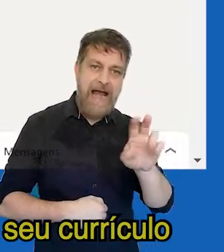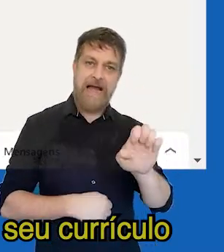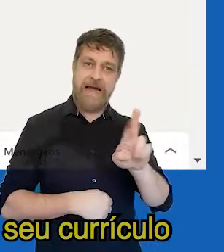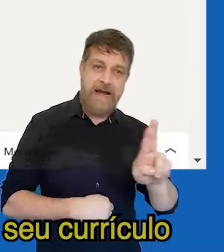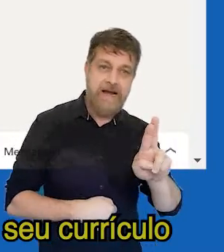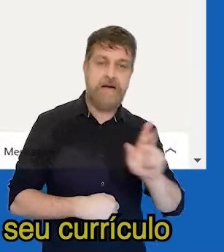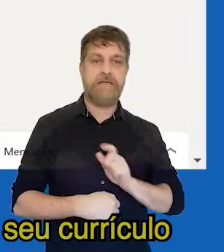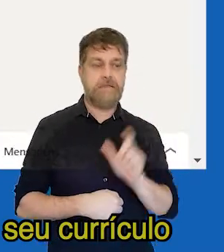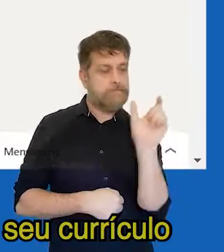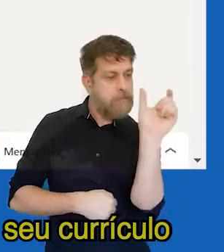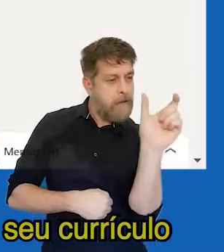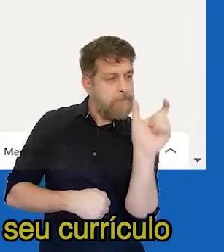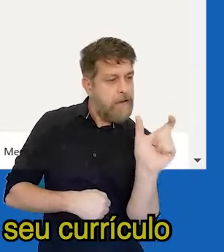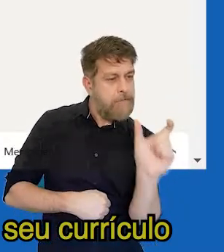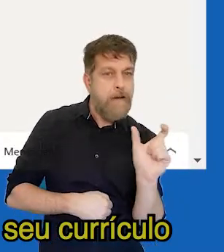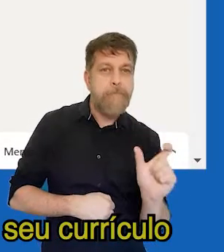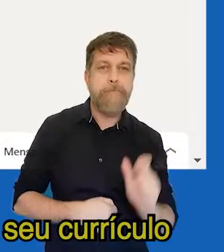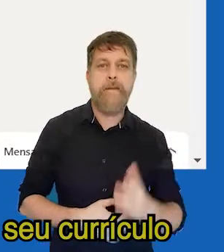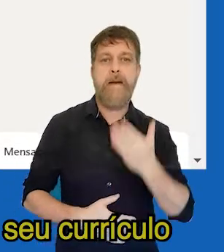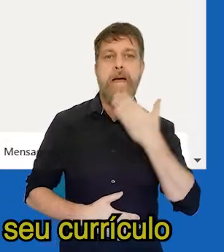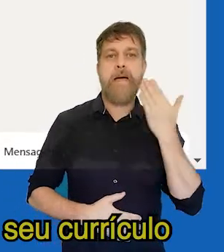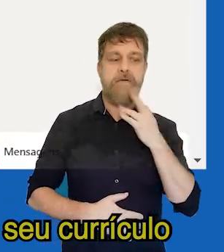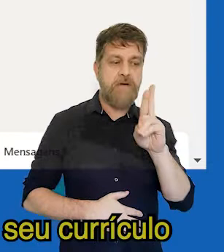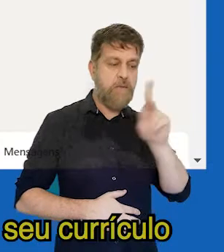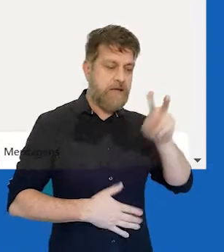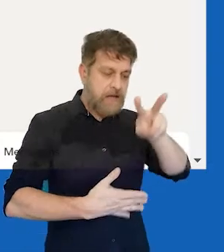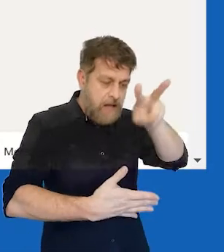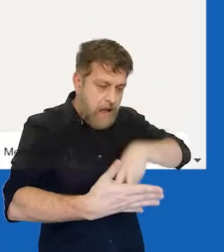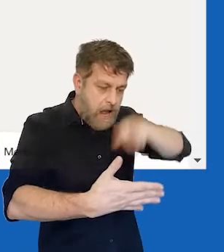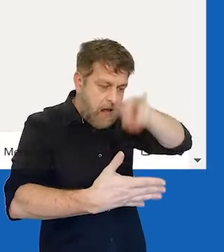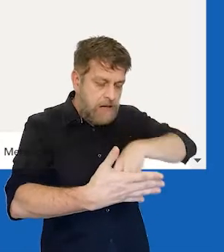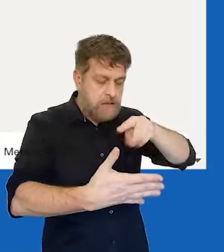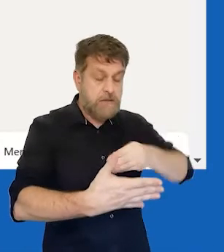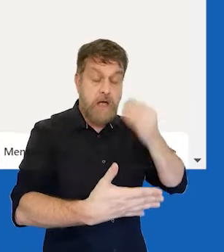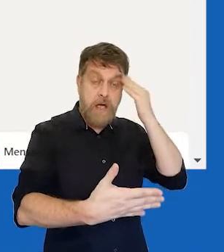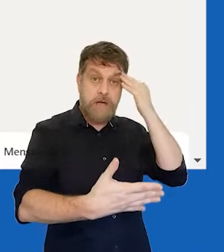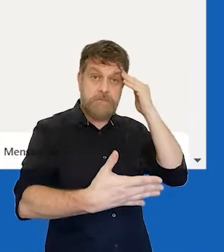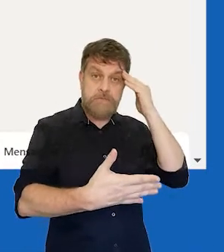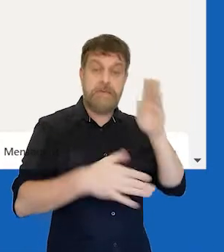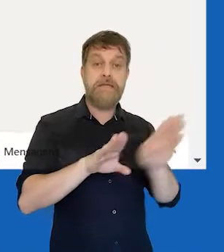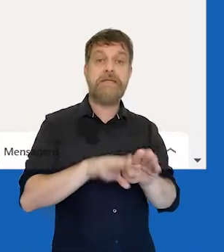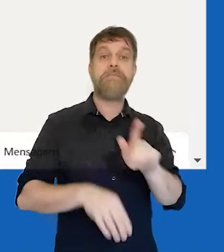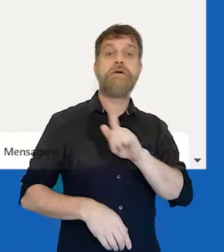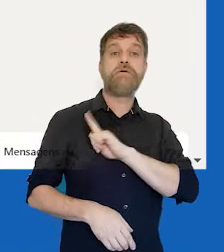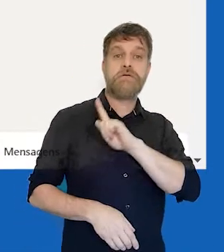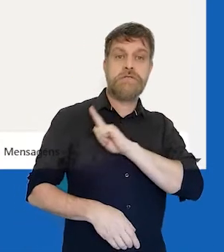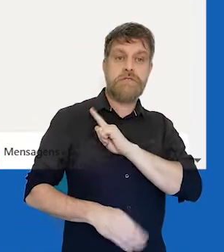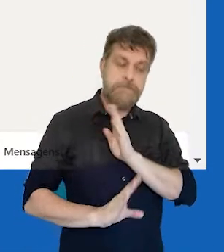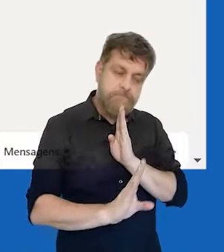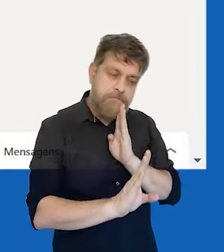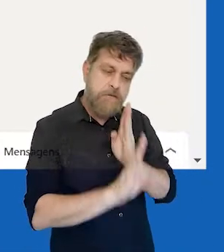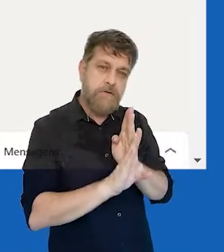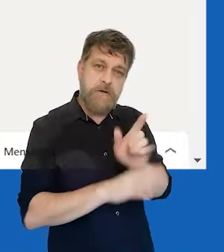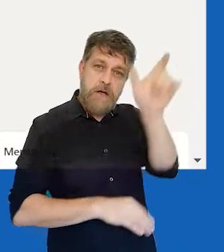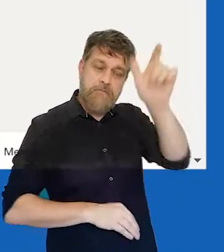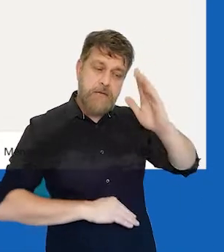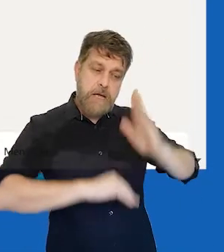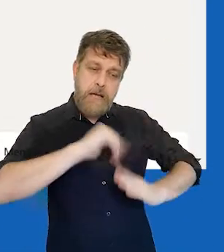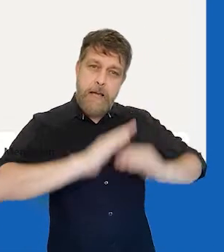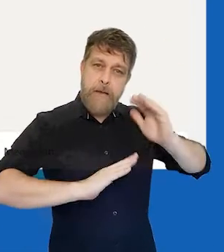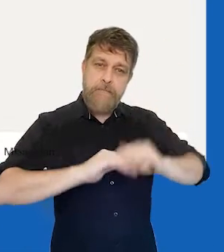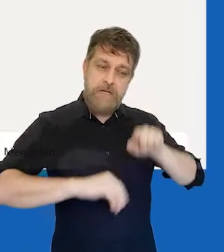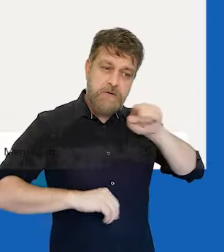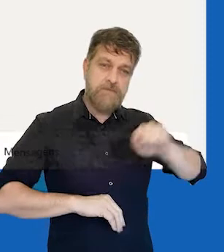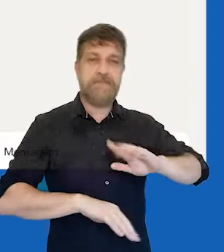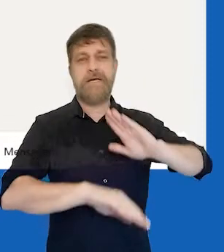rezar e amar que aí fica mais fácil o recrutador que está lendo seu currículo e também o gerente identificar Quais são as ações que